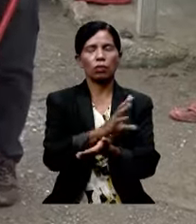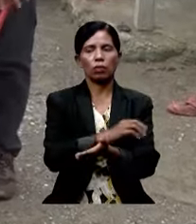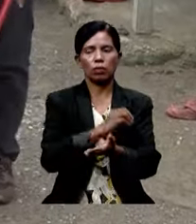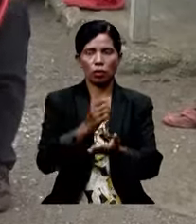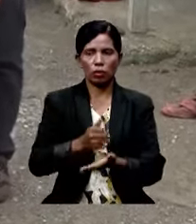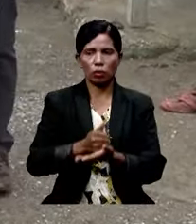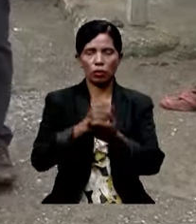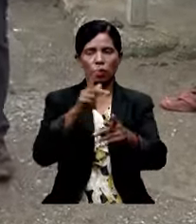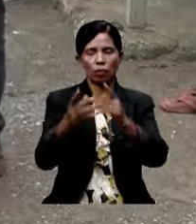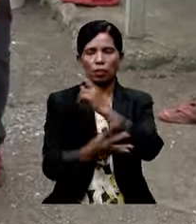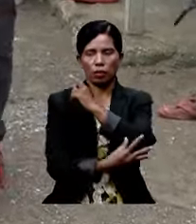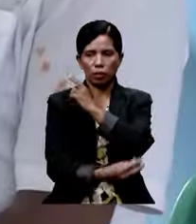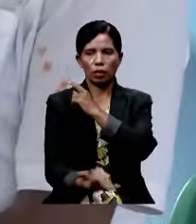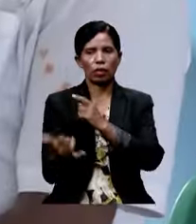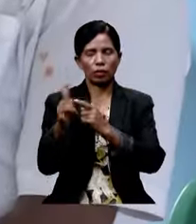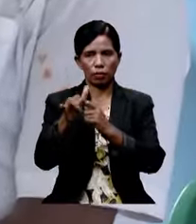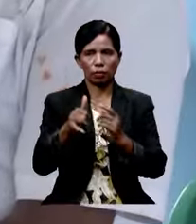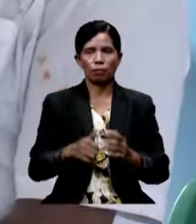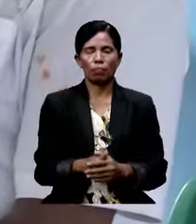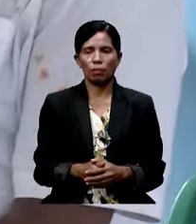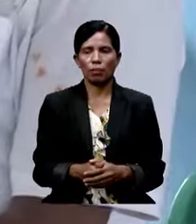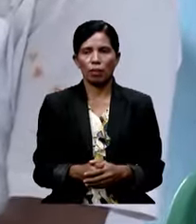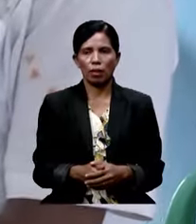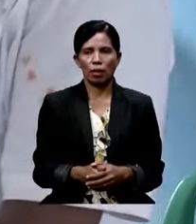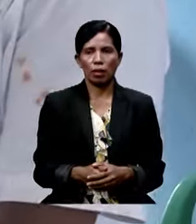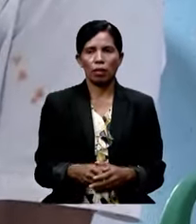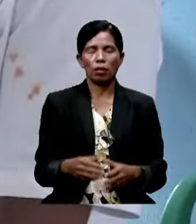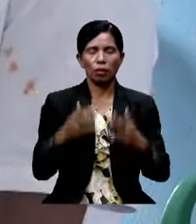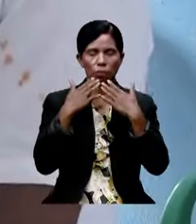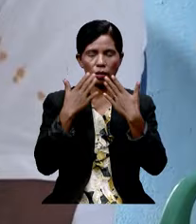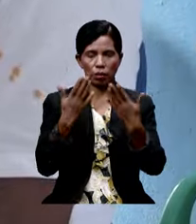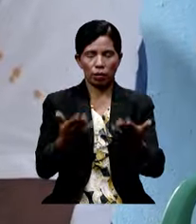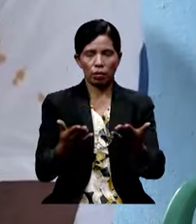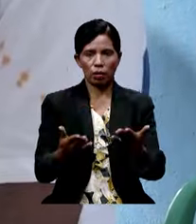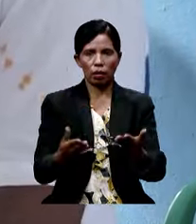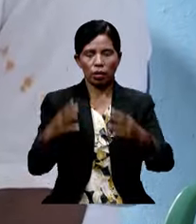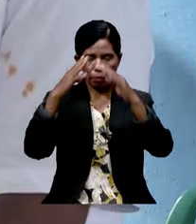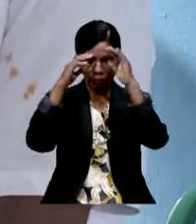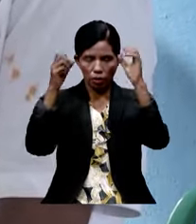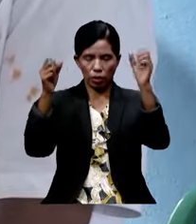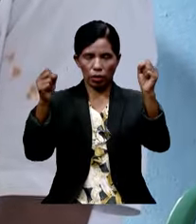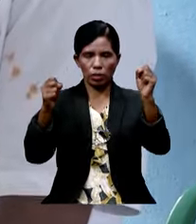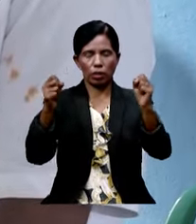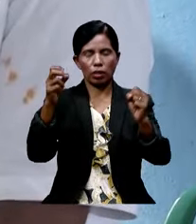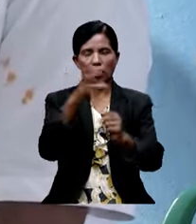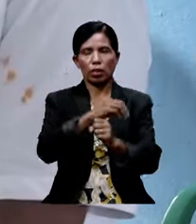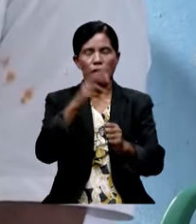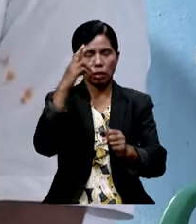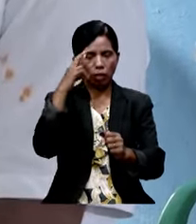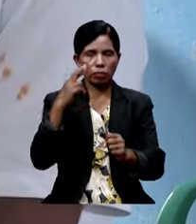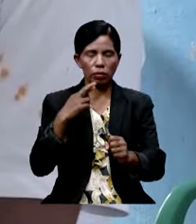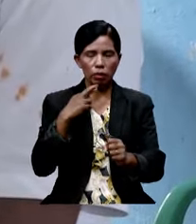ajuda ema vulnerável será. Autoridade Raiowa agradece ba presidência da República, ba adoramos,